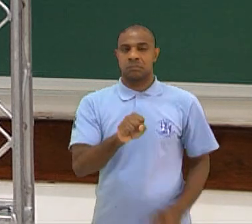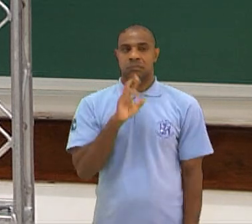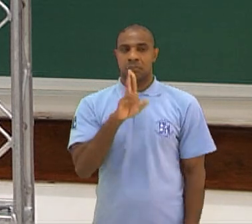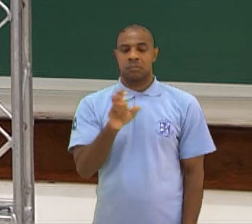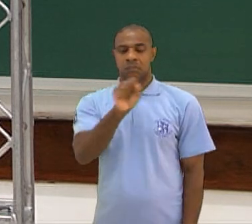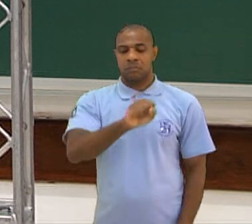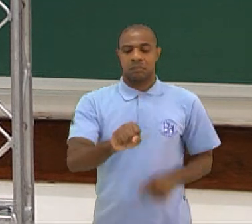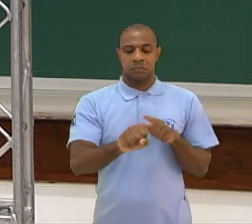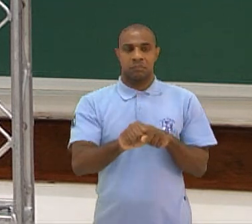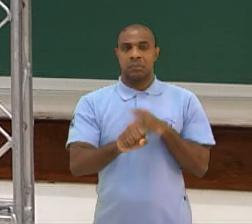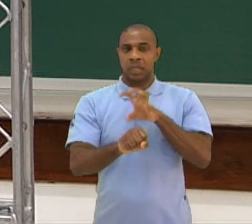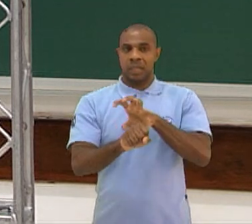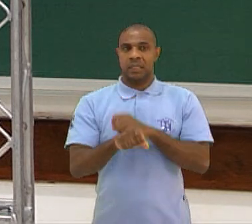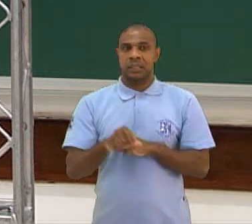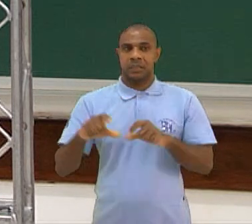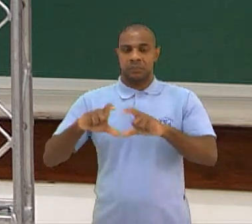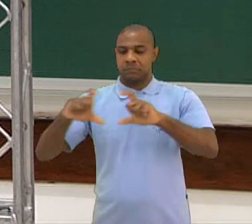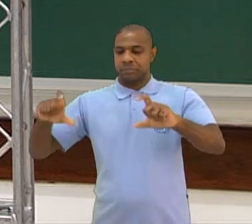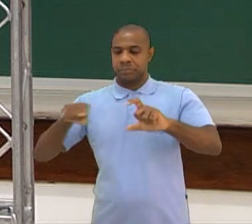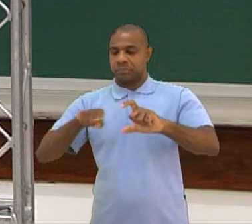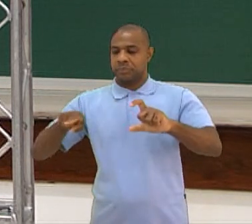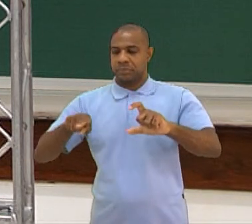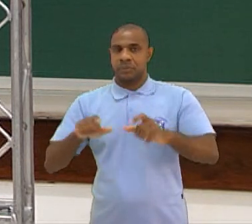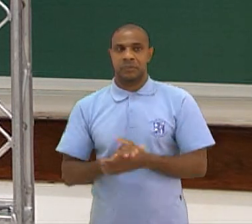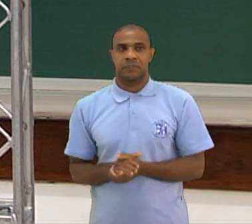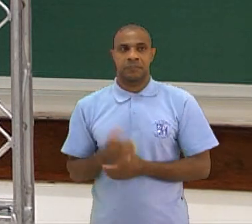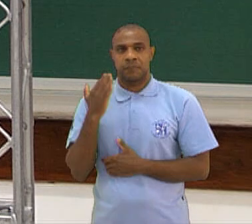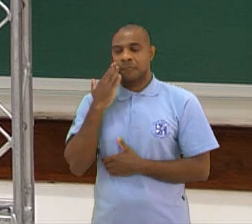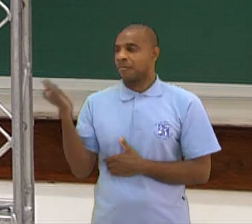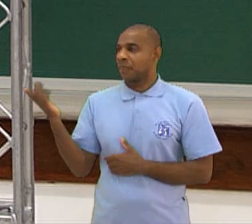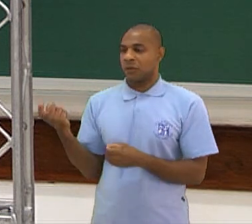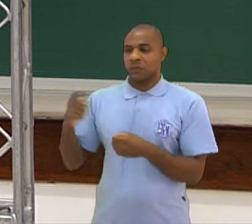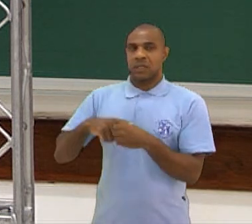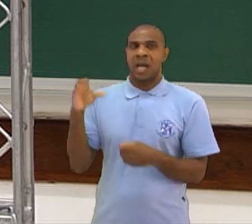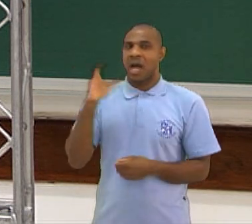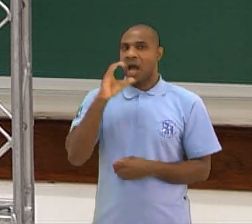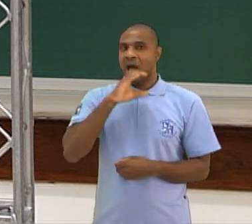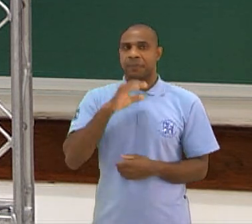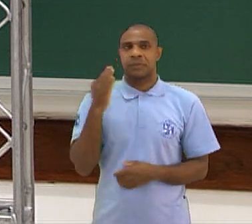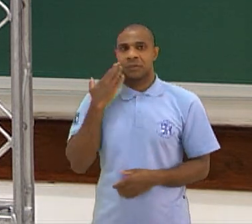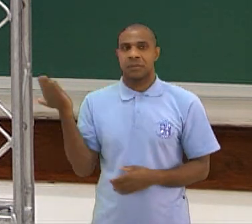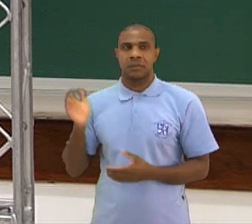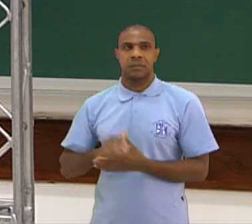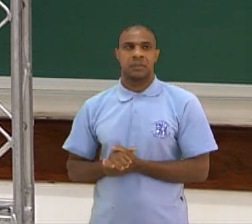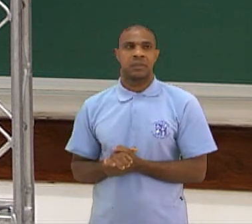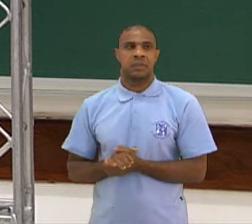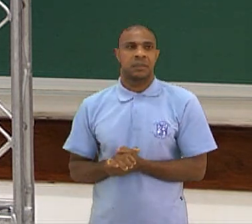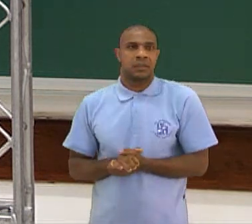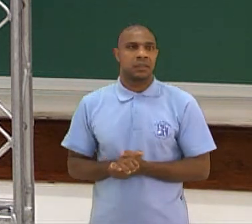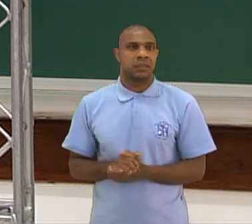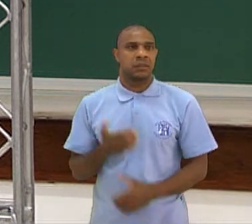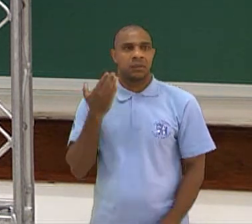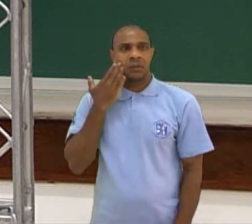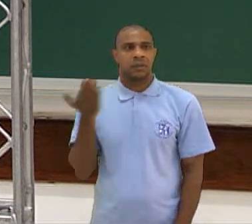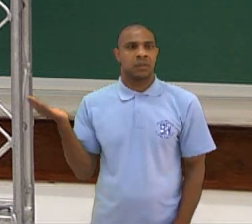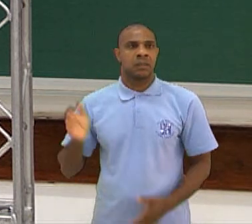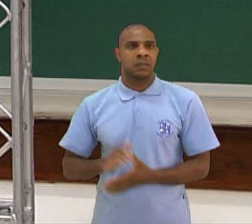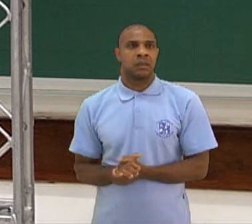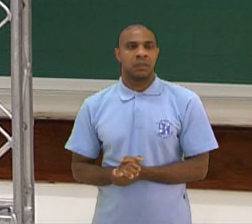Tá certo? Então, se K for igual a 1/4, olha a forma que eu apresentei para